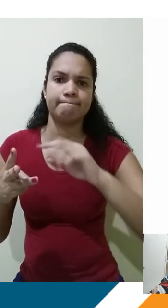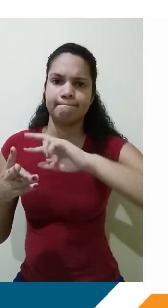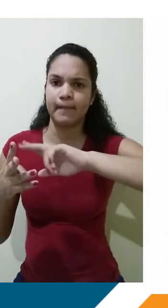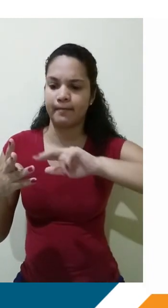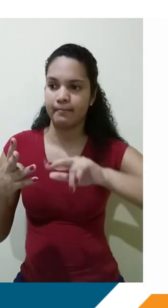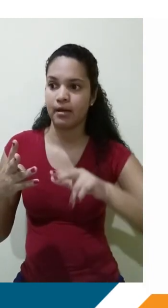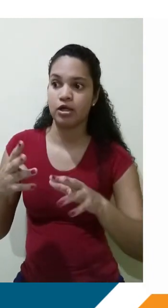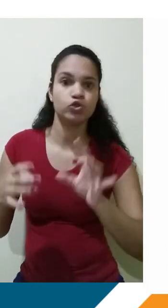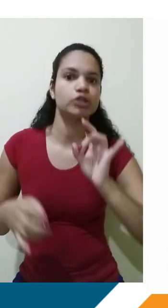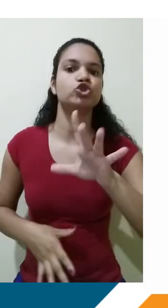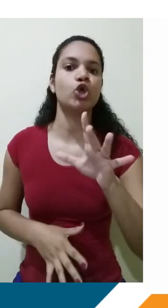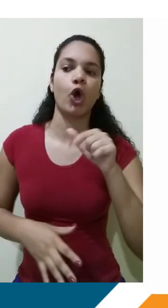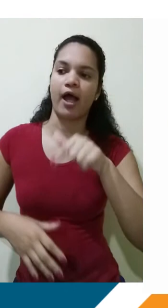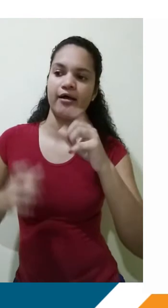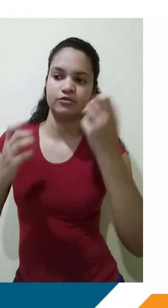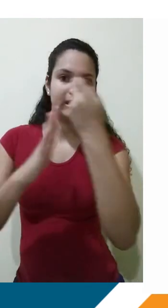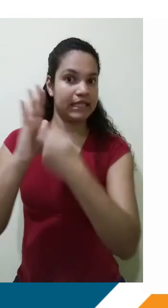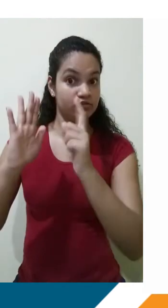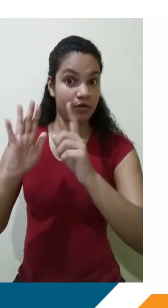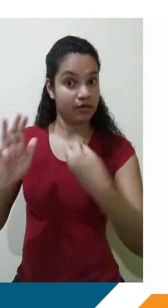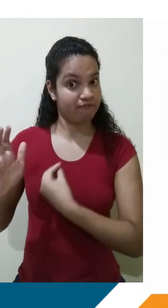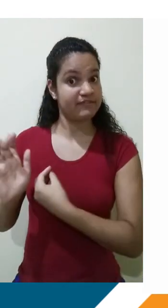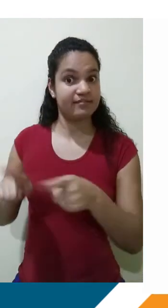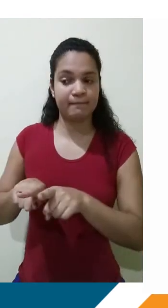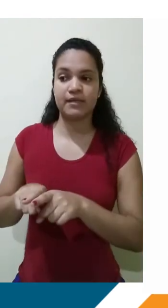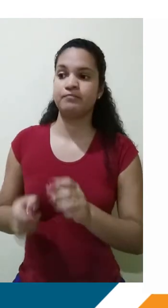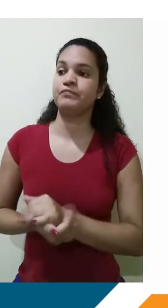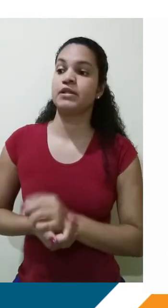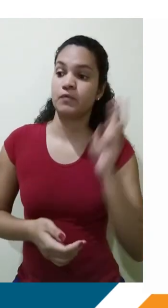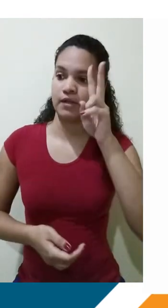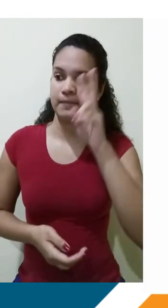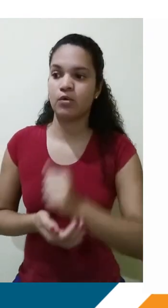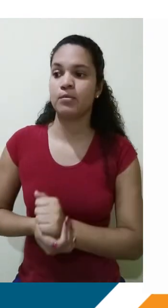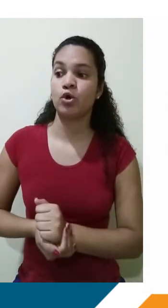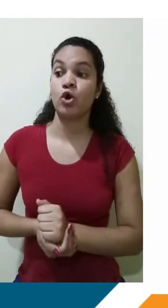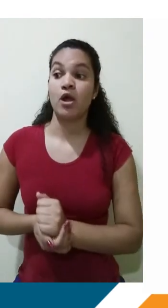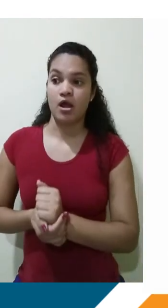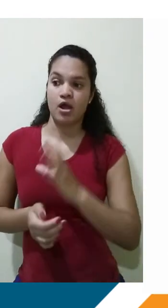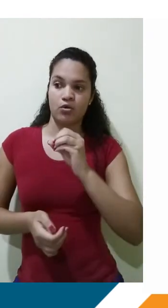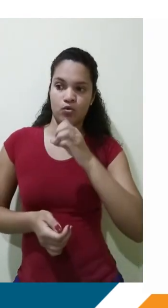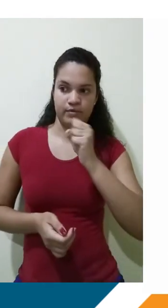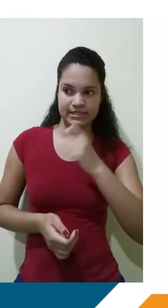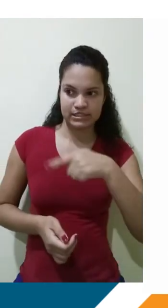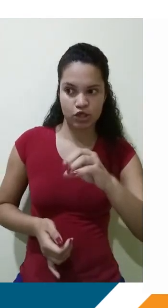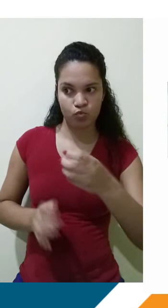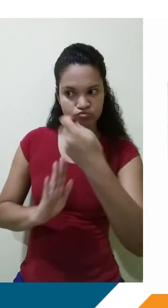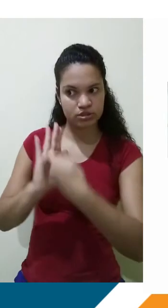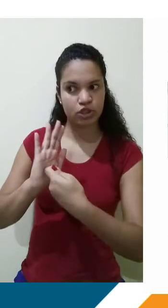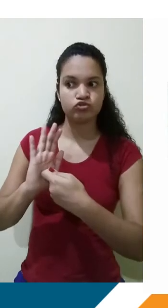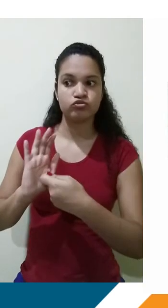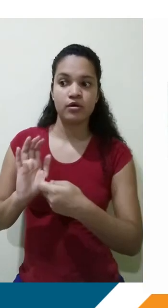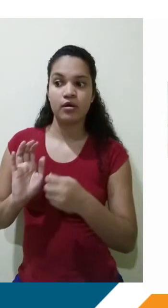nossa vida. Então, relembrando, a coesão textual ela diz respeito à aplicação de mecanismos linguísticos que permitam a conexão semântica entre as partes de um texto.